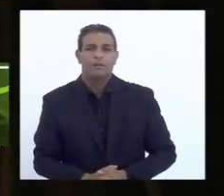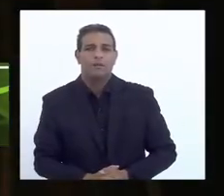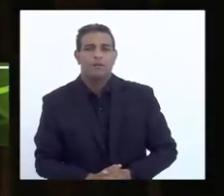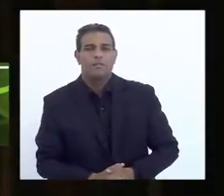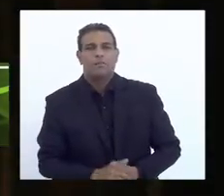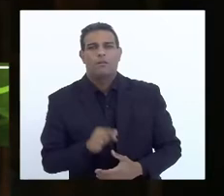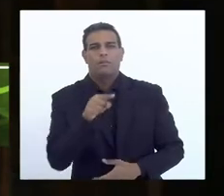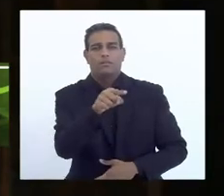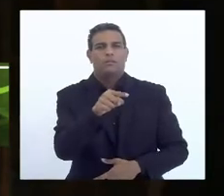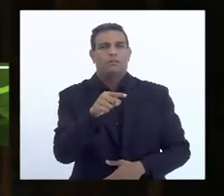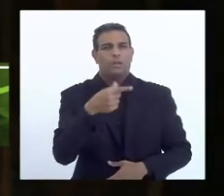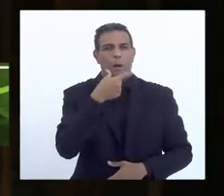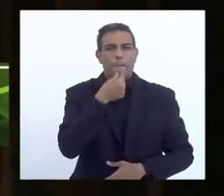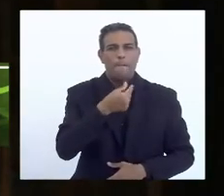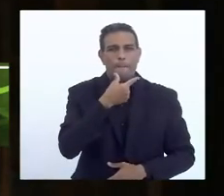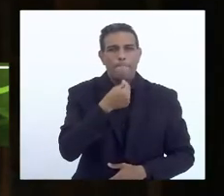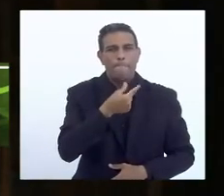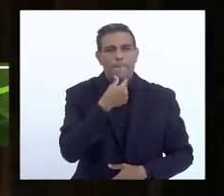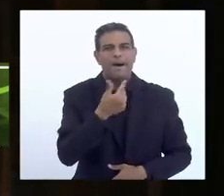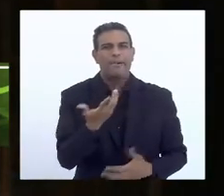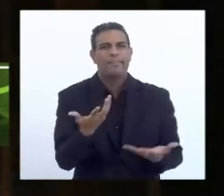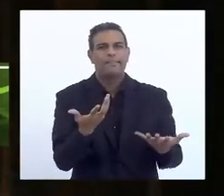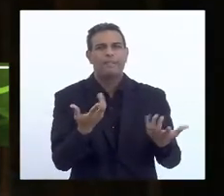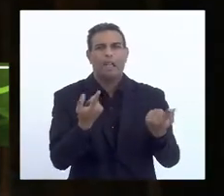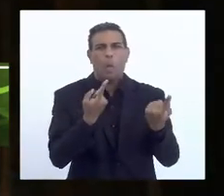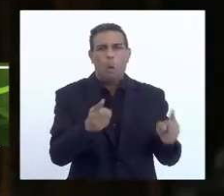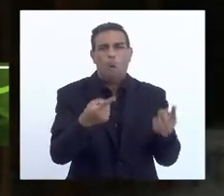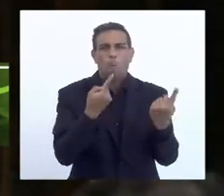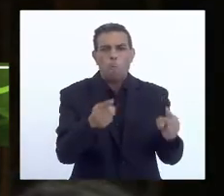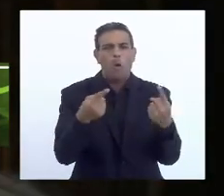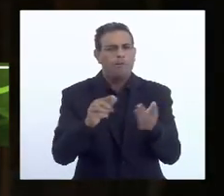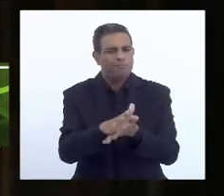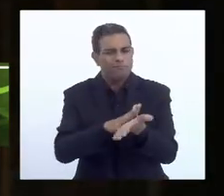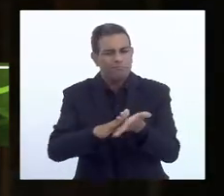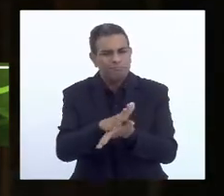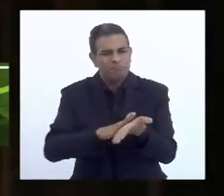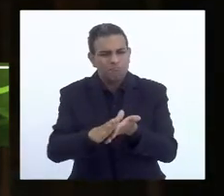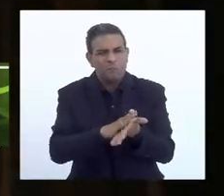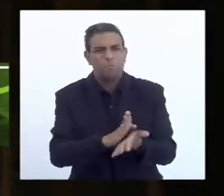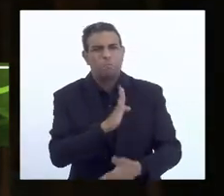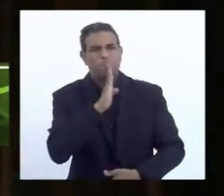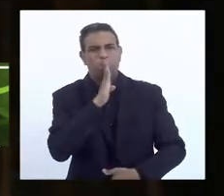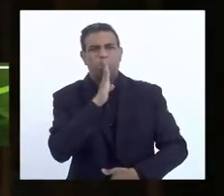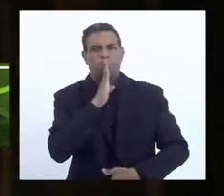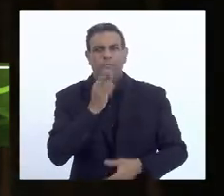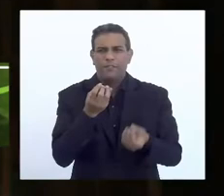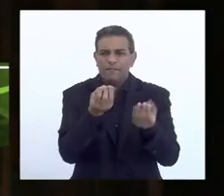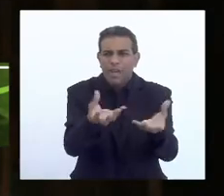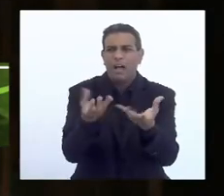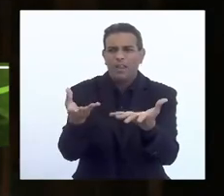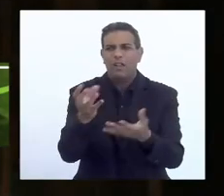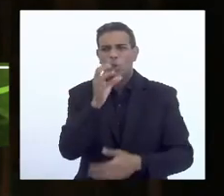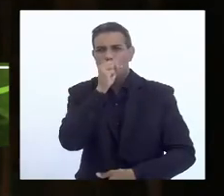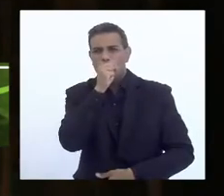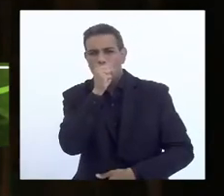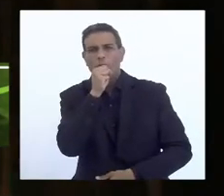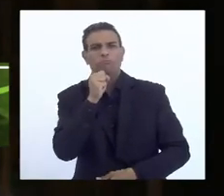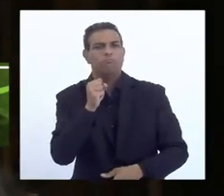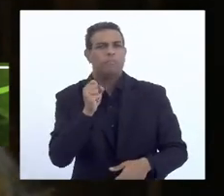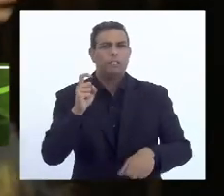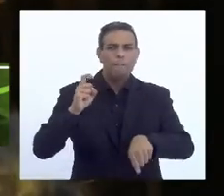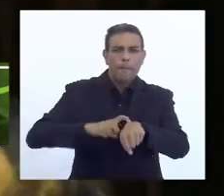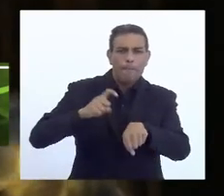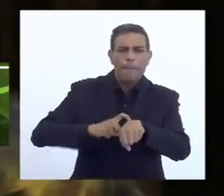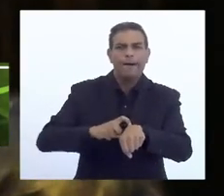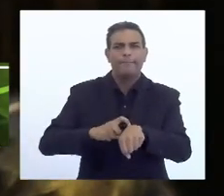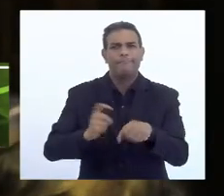durante o evento, eles começaram, a gente não fez nenhuma provocação direta a eles, ficamos na porta do evento oferecendo o suco de laranja. E aí, automaticamente,